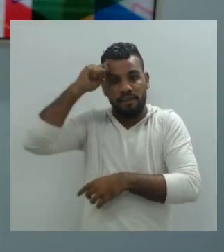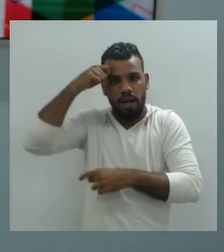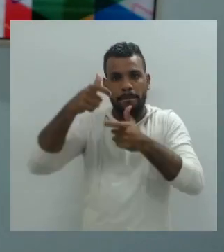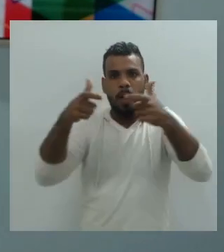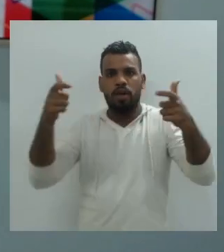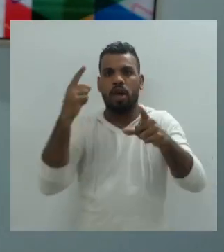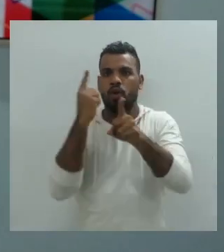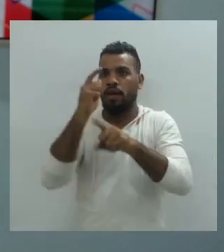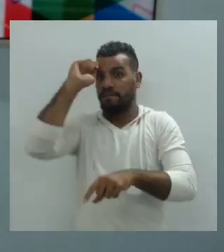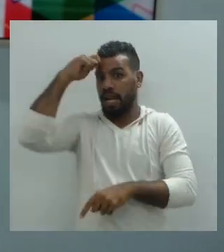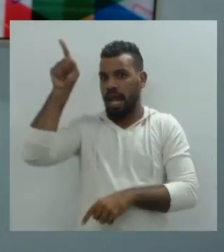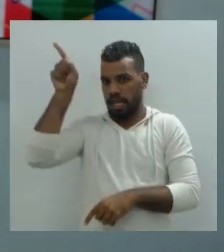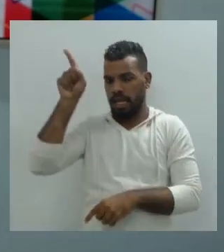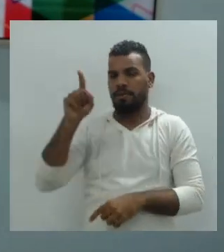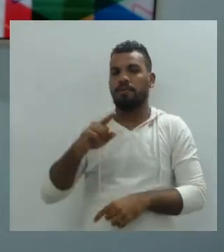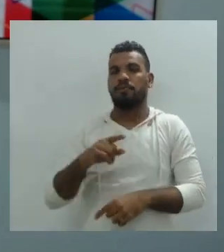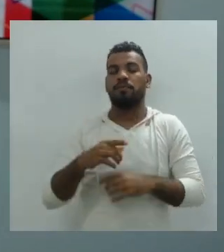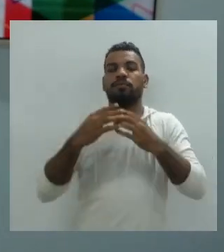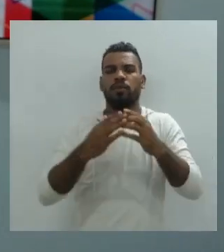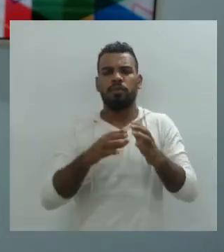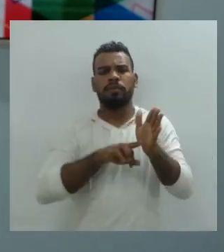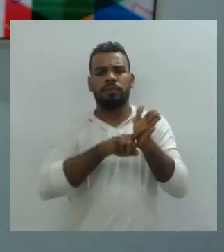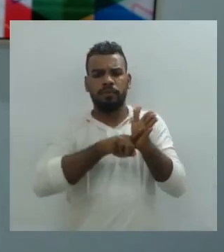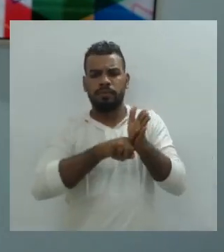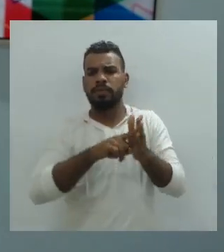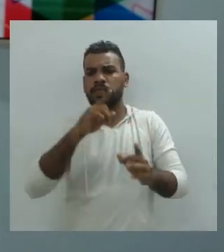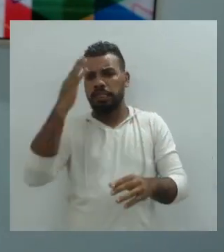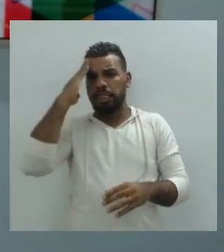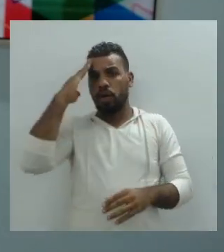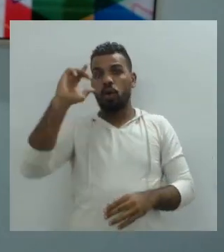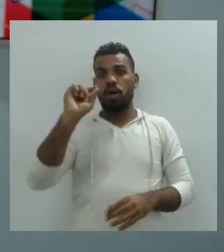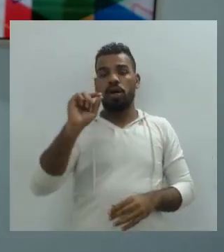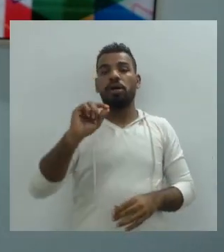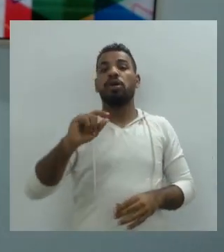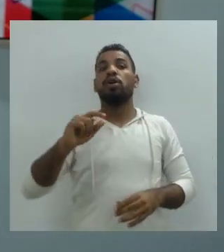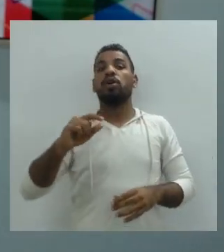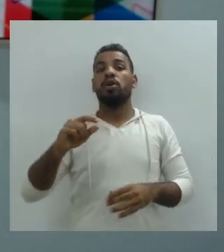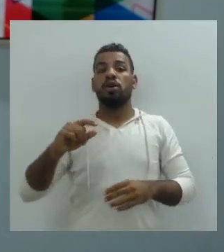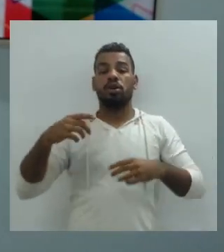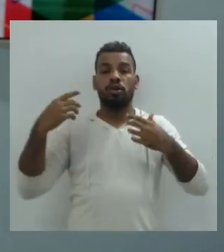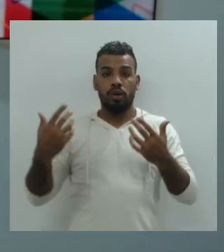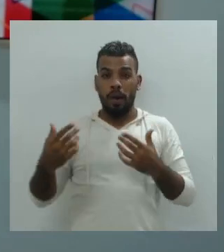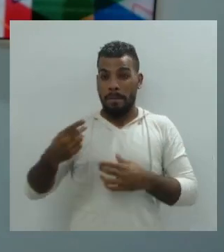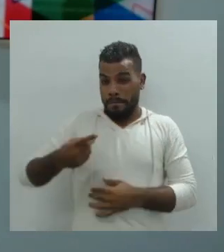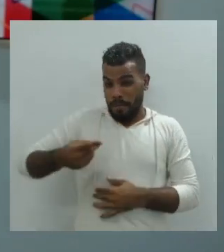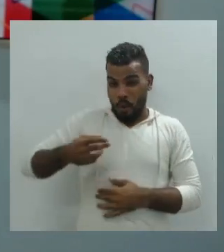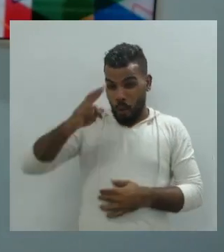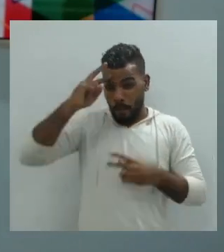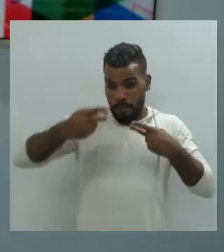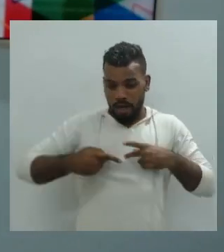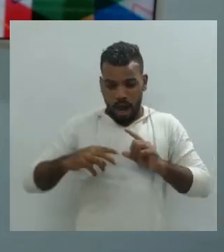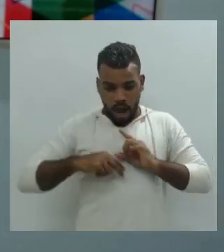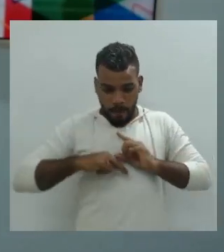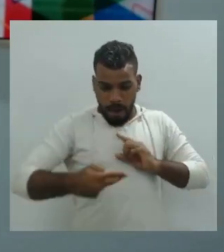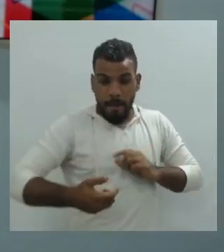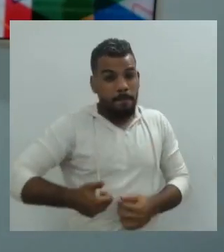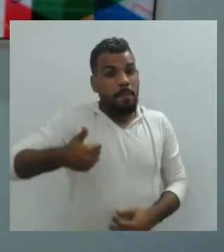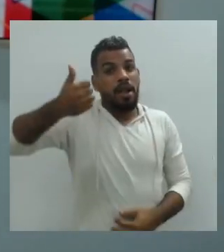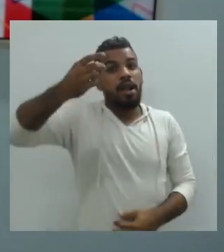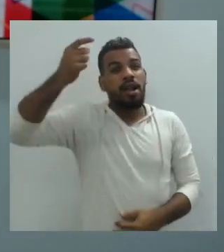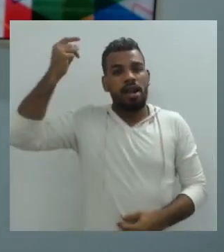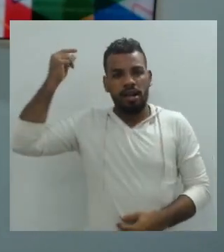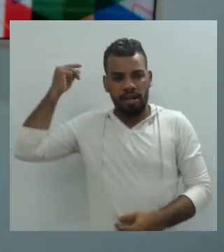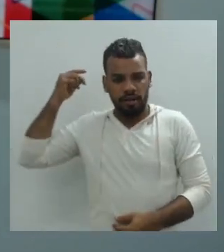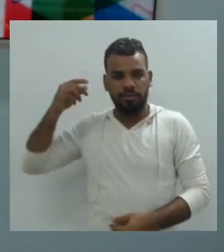africano, o que levou os pesquisadores a concluir que os primeiros ancestrais dos seres humanos, olha